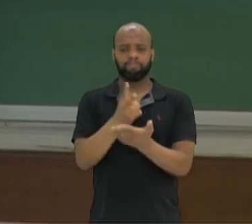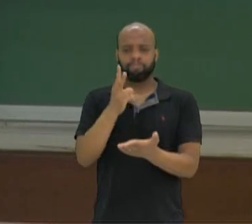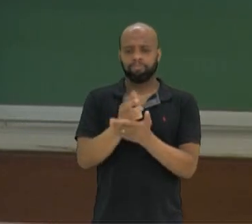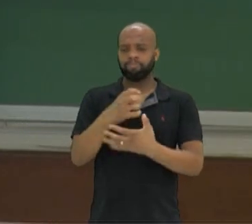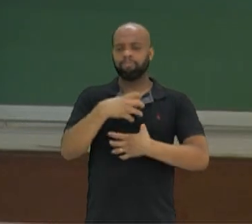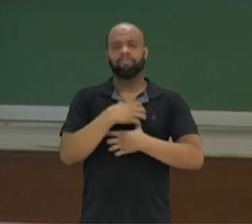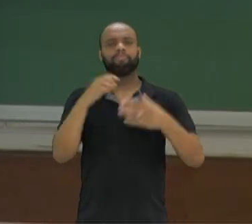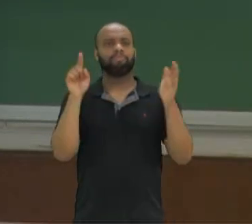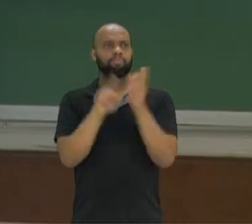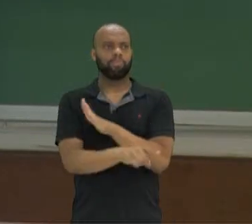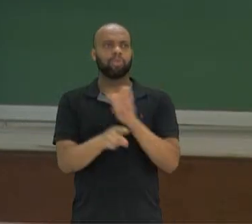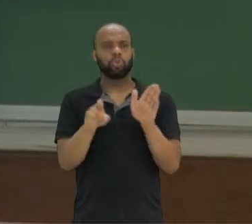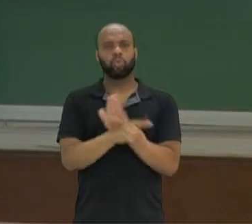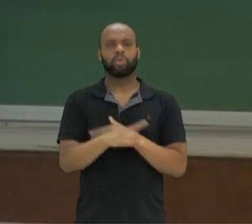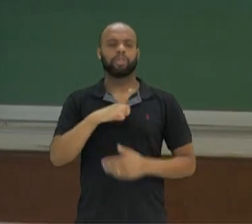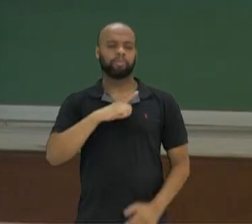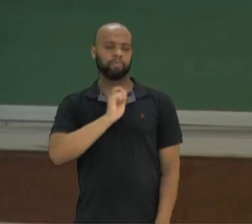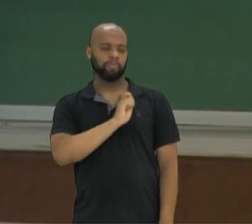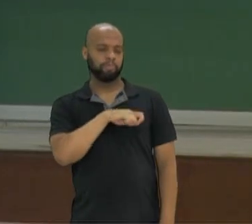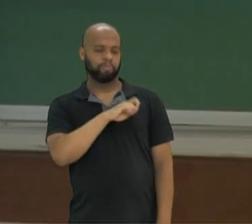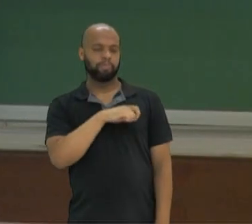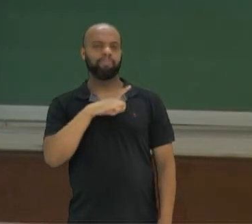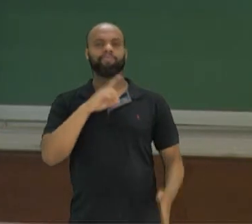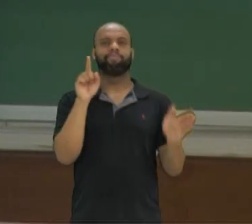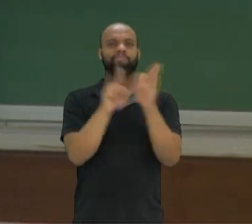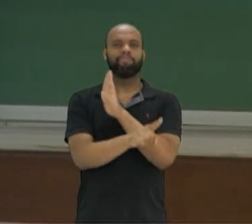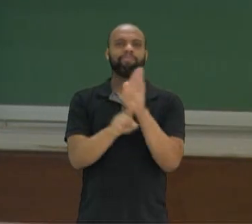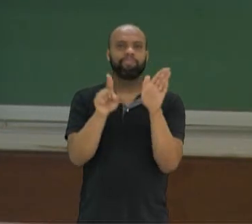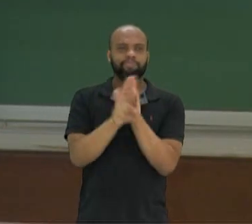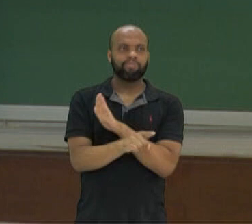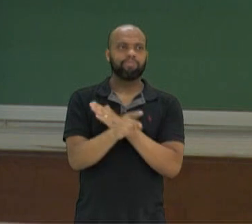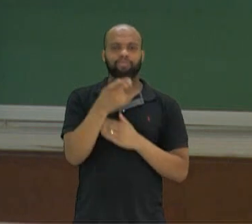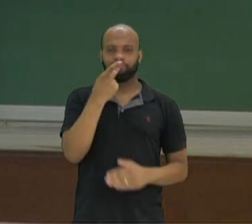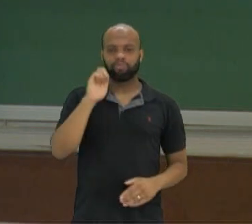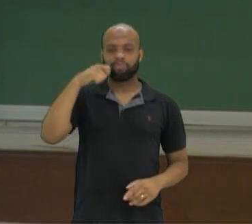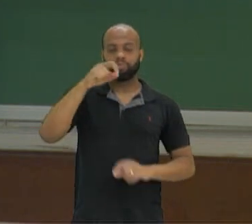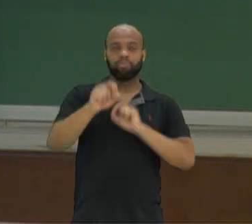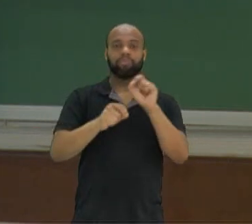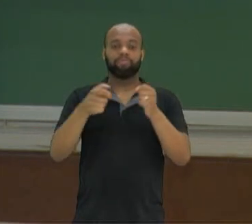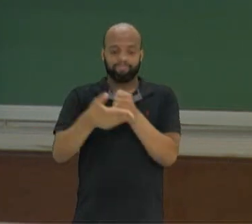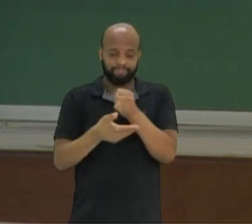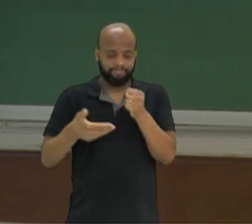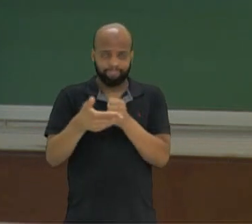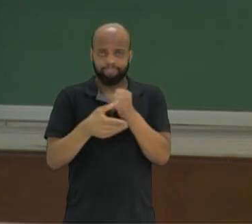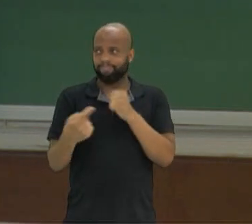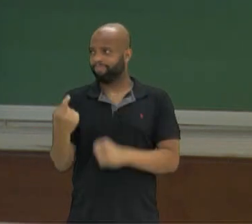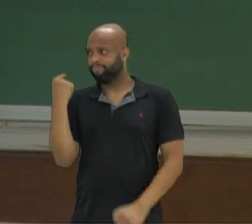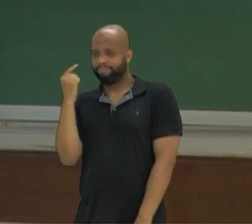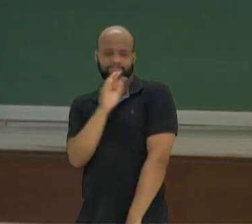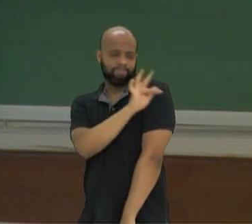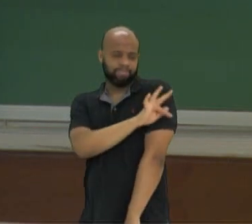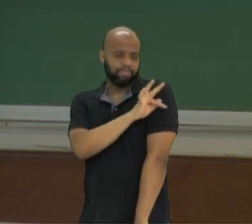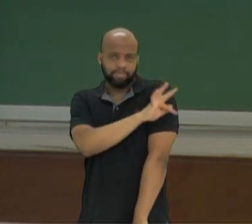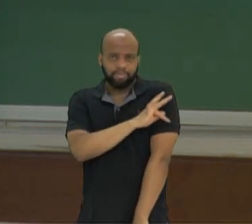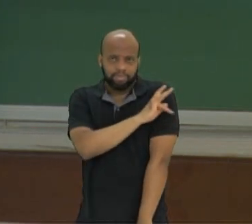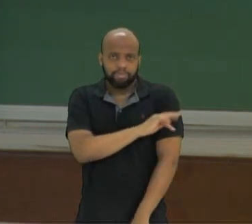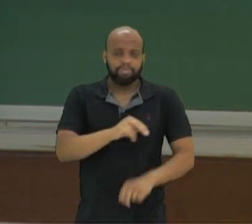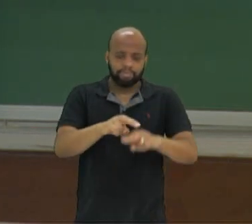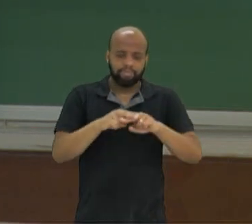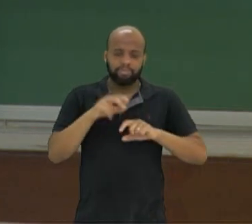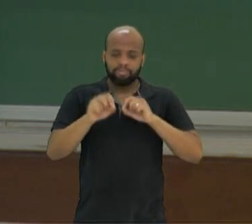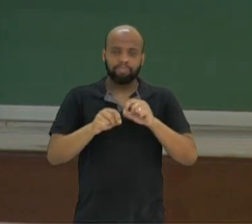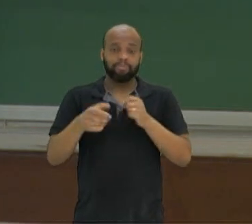sempre essas pegadinhas de exercícios que falam do fundamento, né? Porque isso é coisa lá do fundamental, né? Por isso que chama